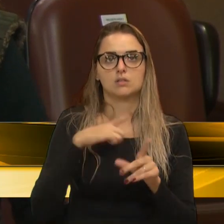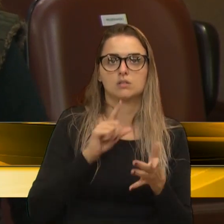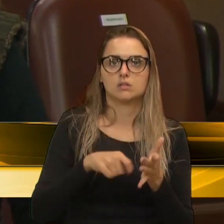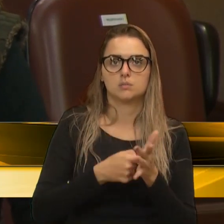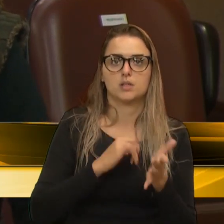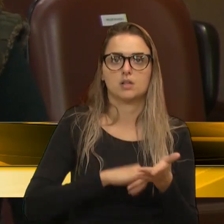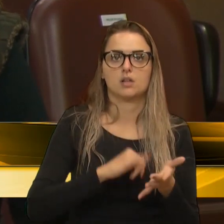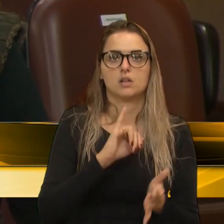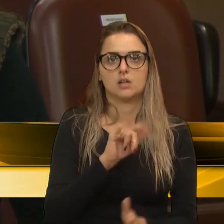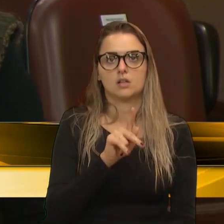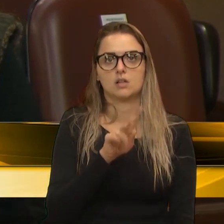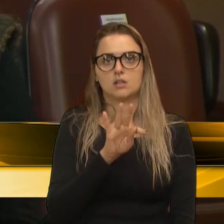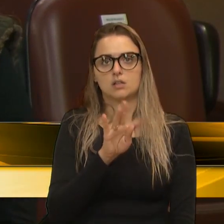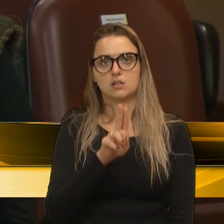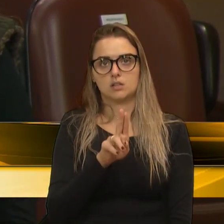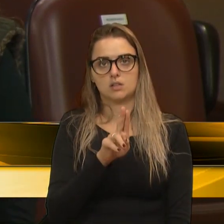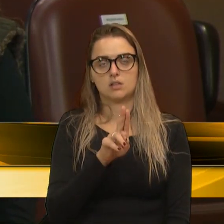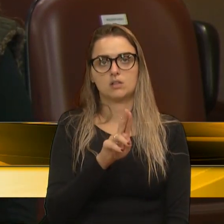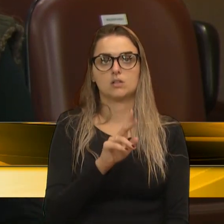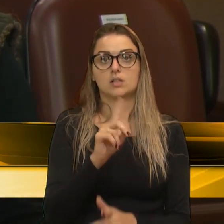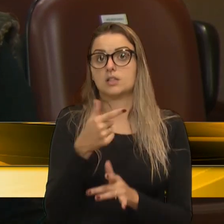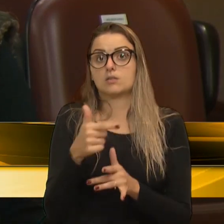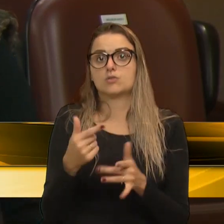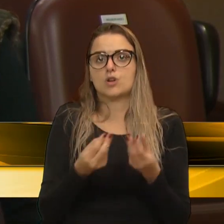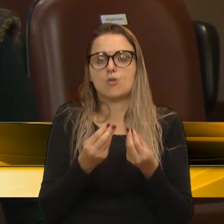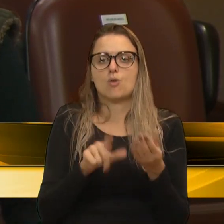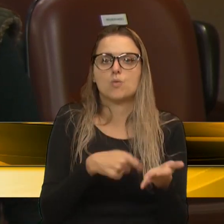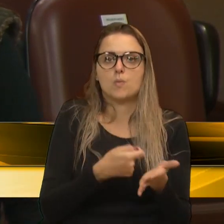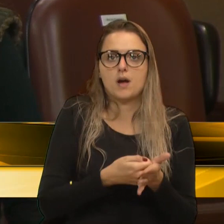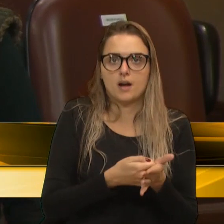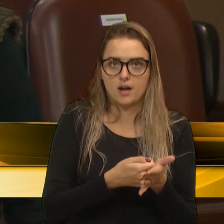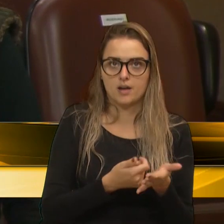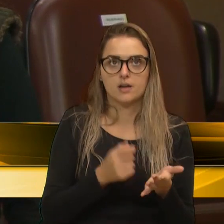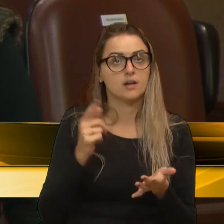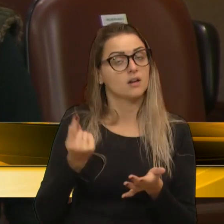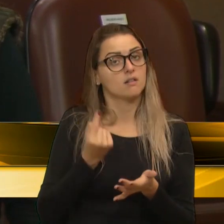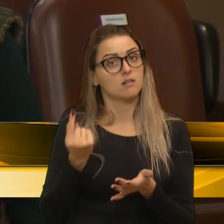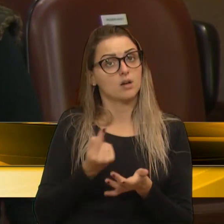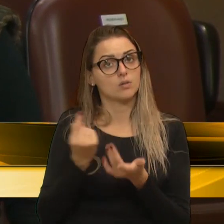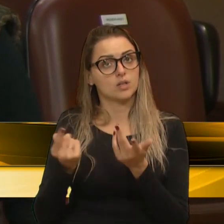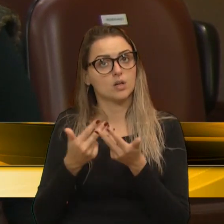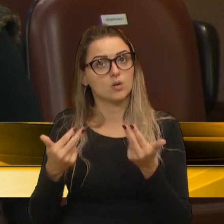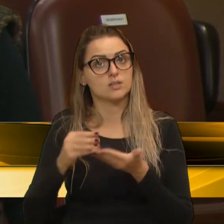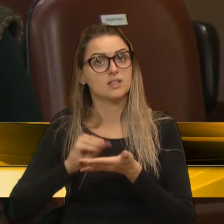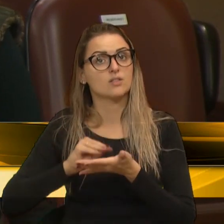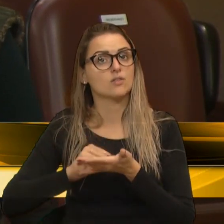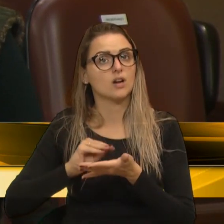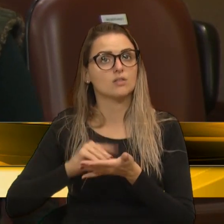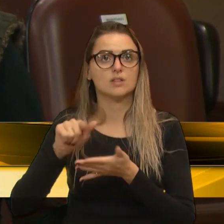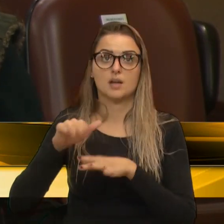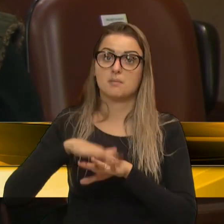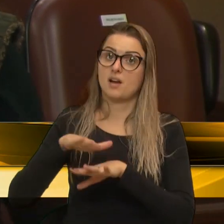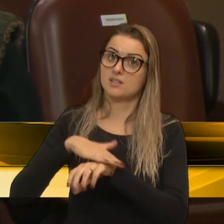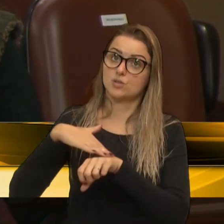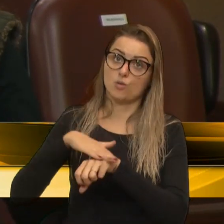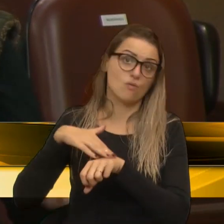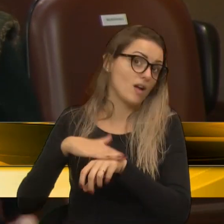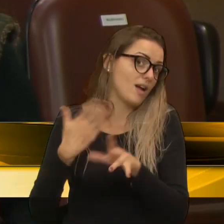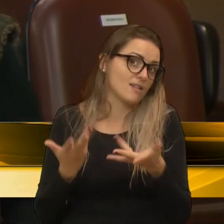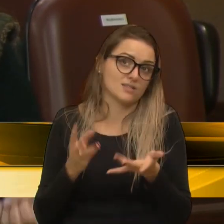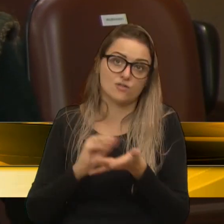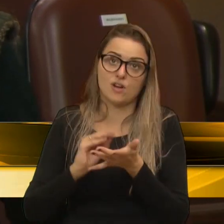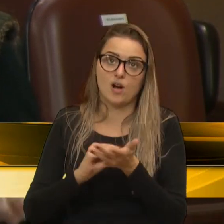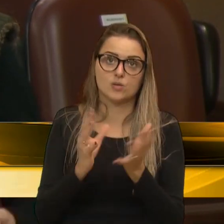eles não teriam a possibilidade de arcar. E eu acho que a única coisa que está faltando é mais diálogo, mais